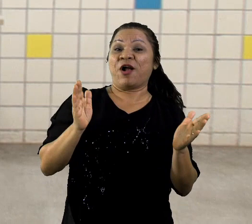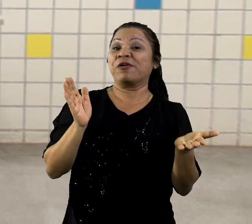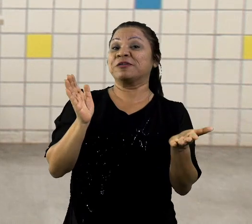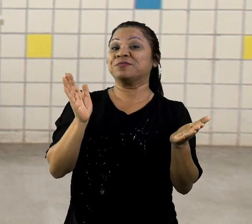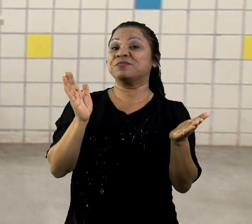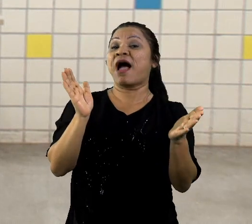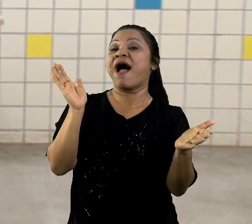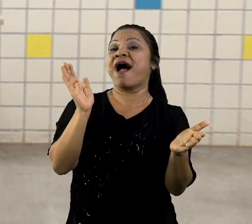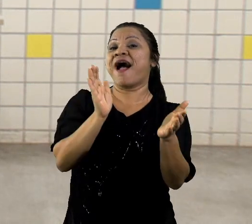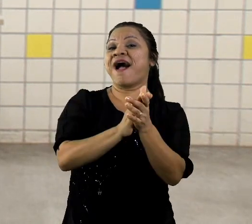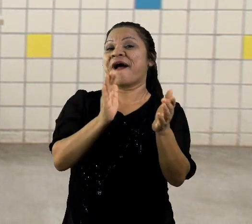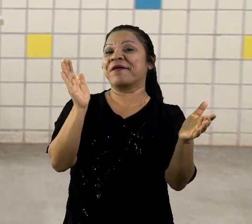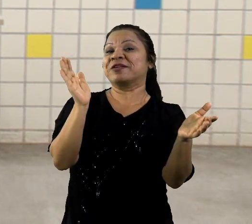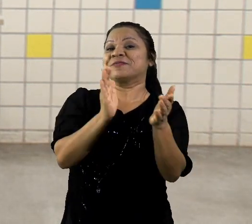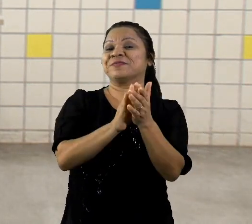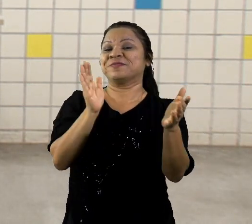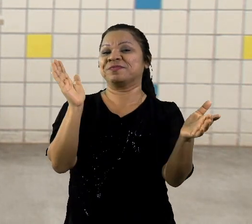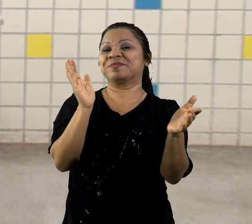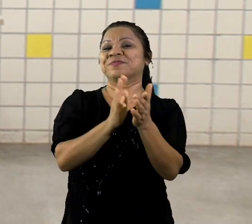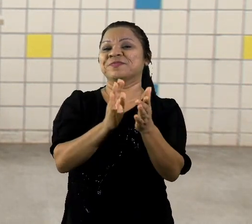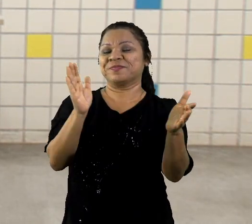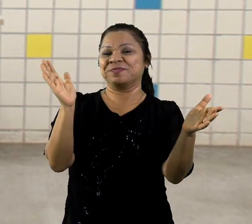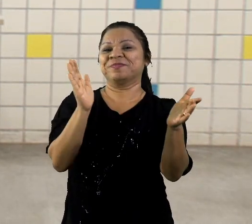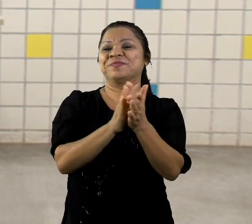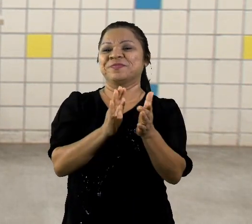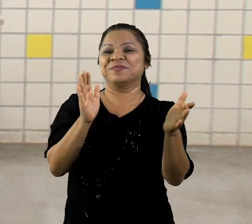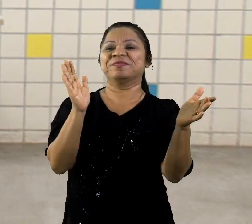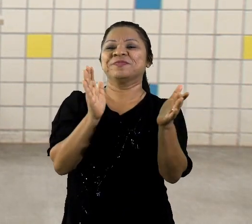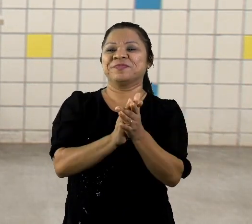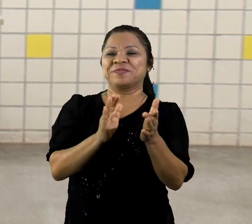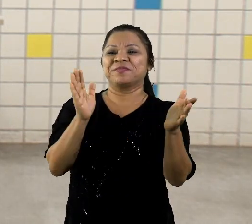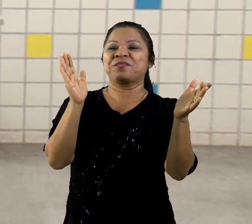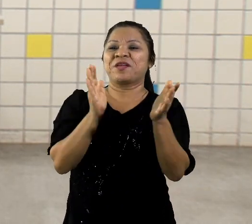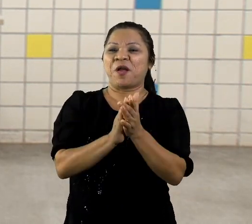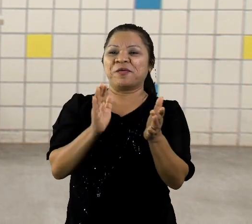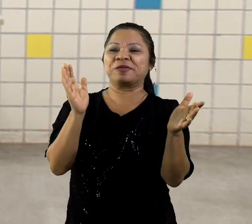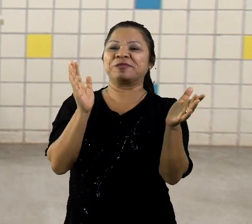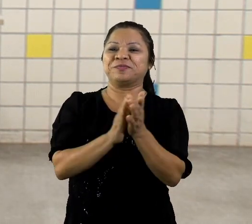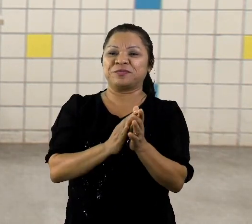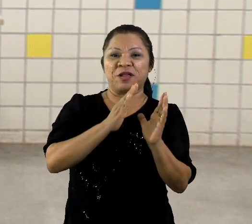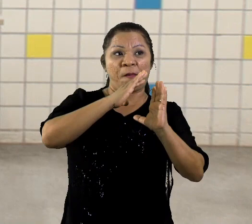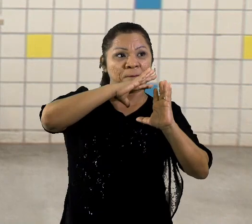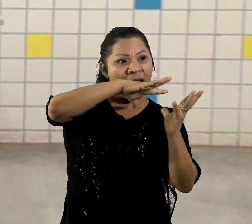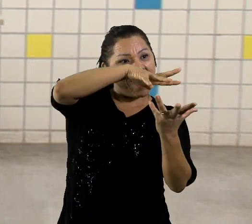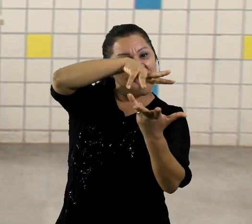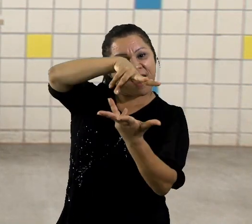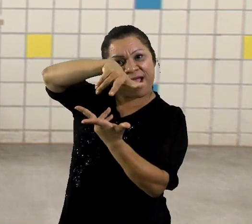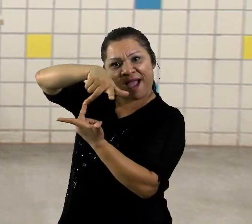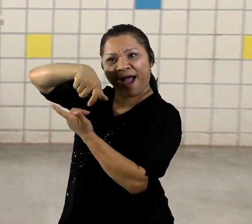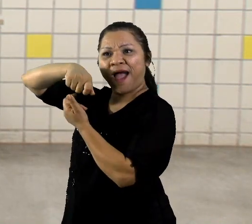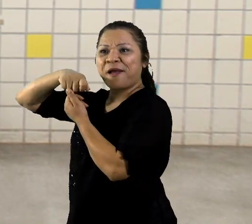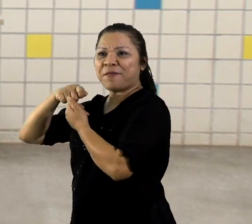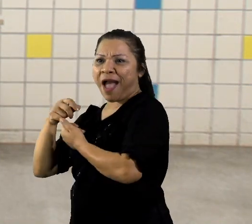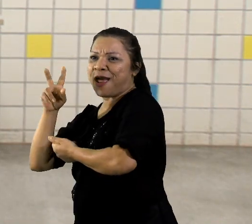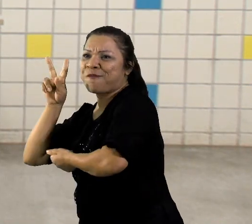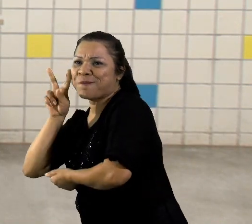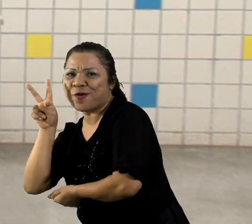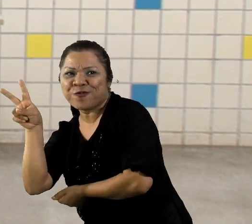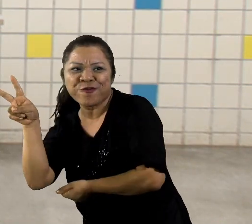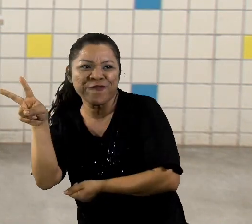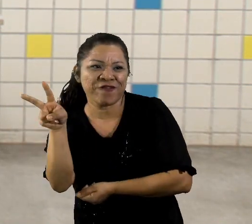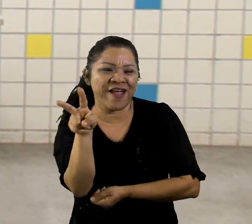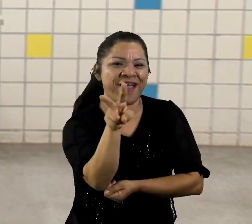Bata muitas palmas com suas mãozinhas para o mundo ver, para